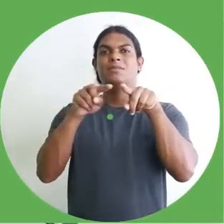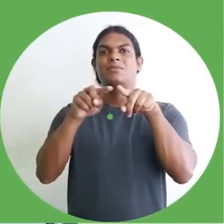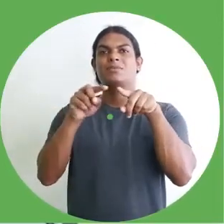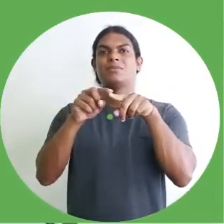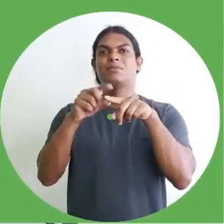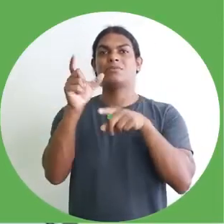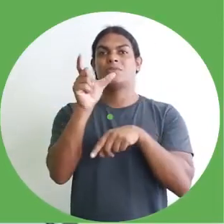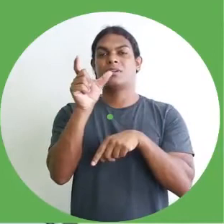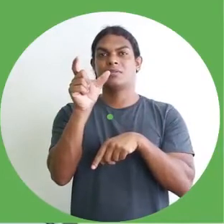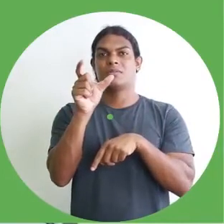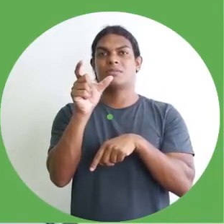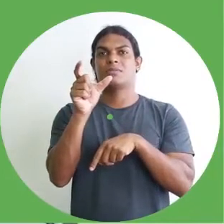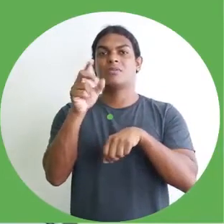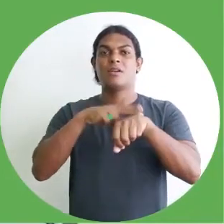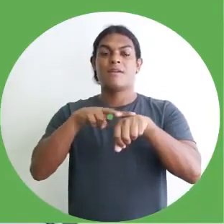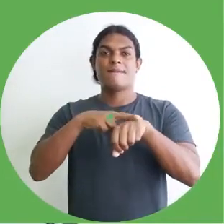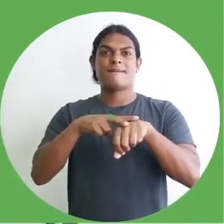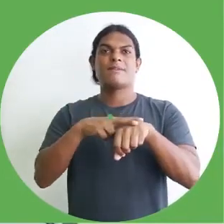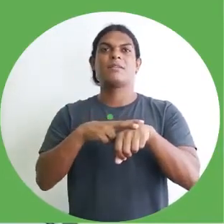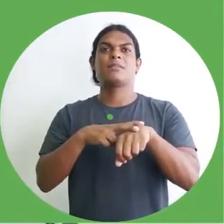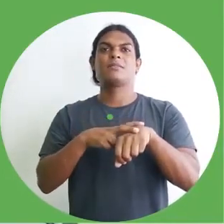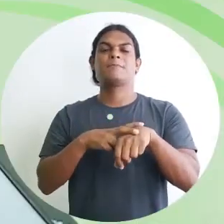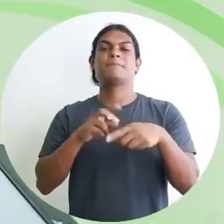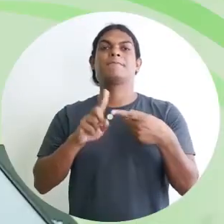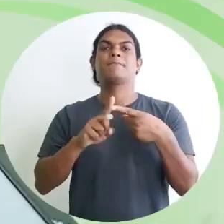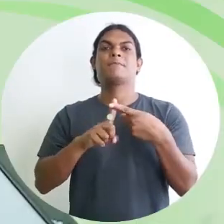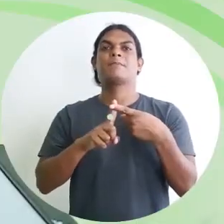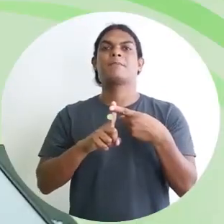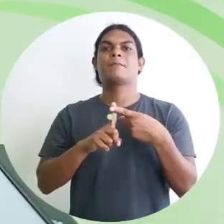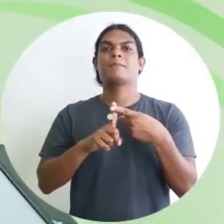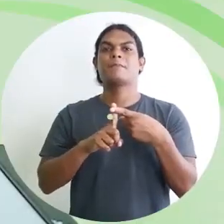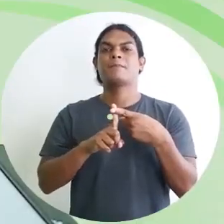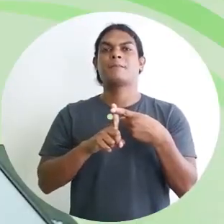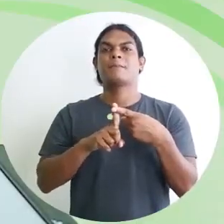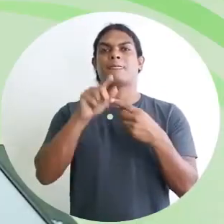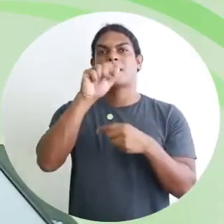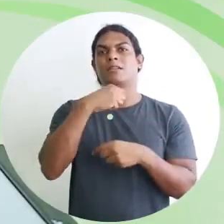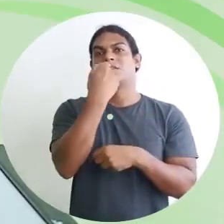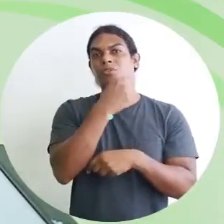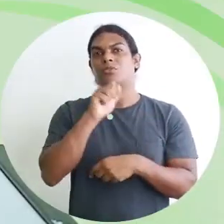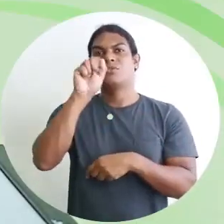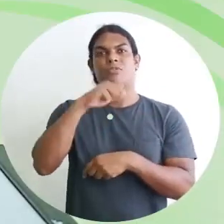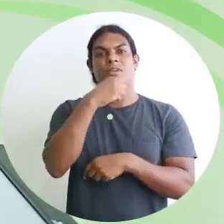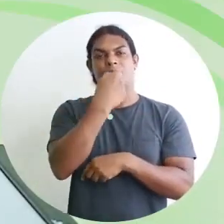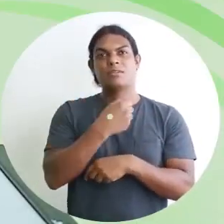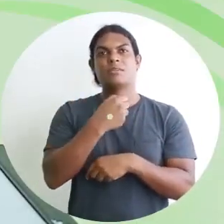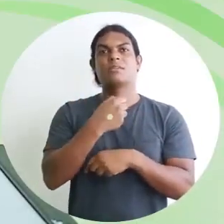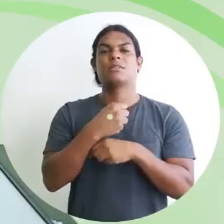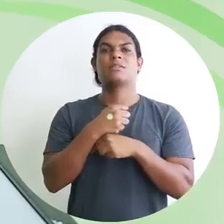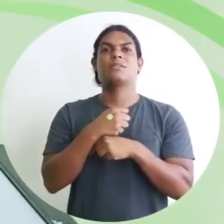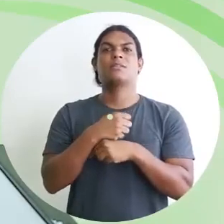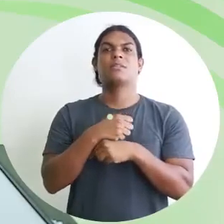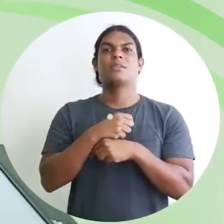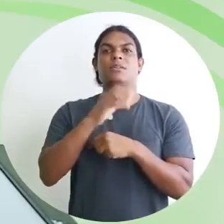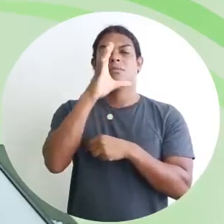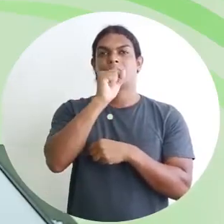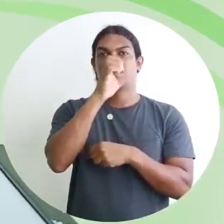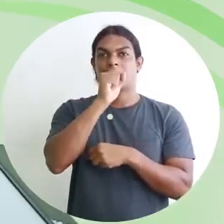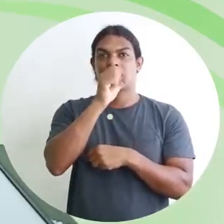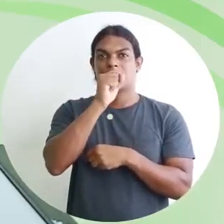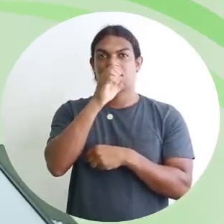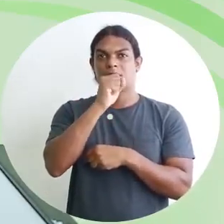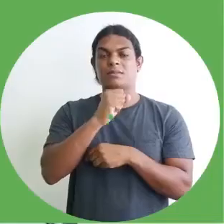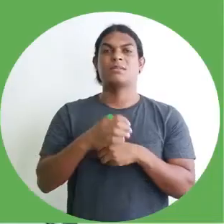são substantivos, tá no cartãozinho laranja. Então a gente precisa aprender a fazer esses cartões de comunicação que auxiliam nessa